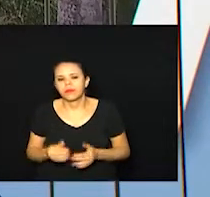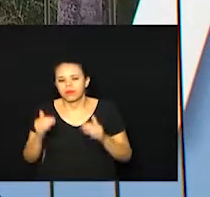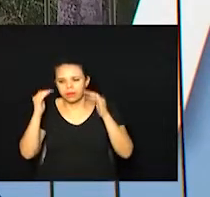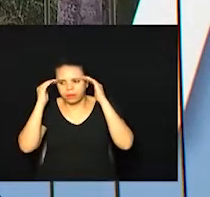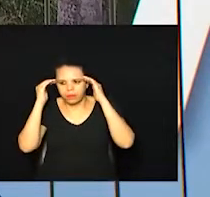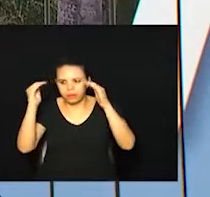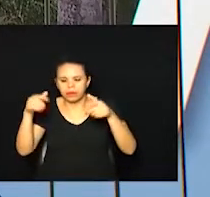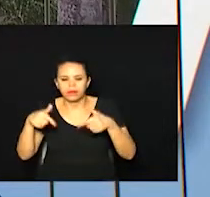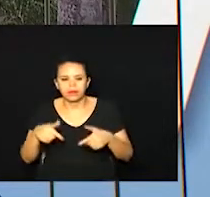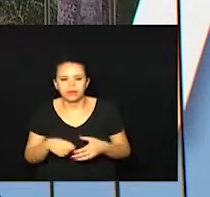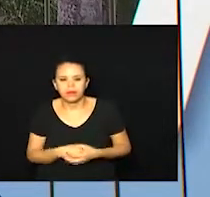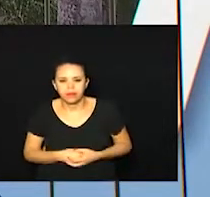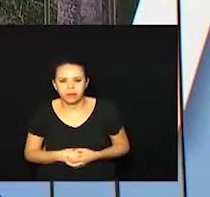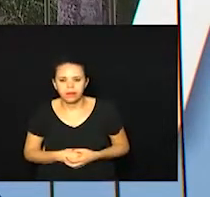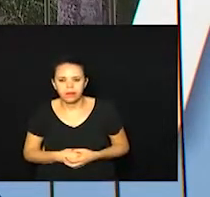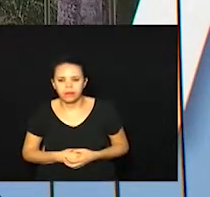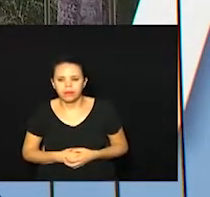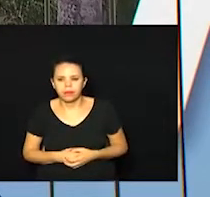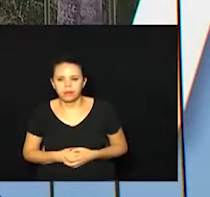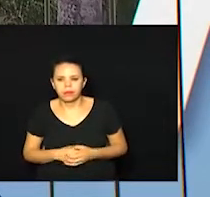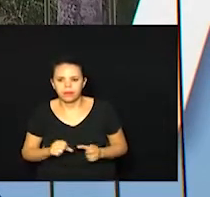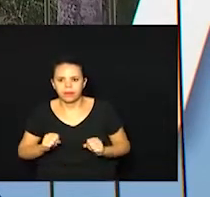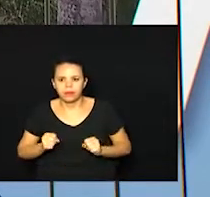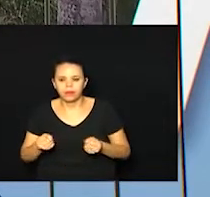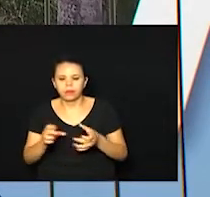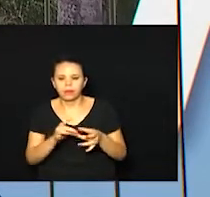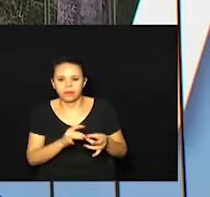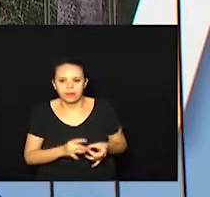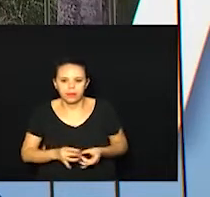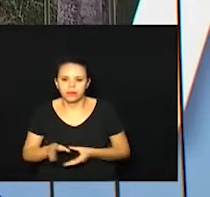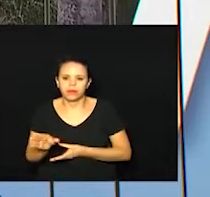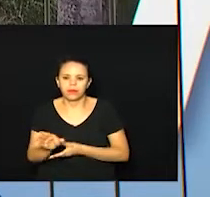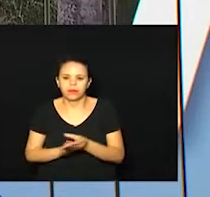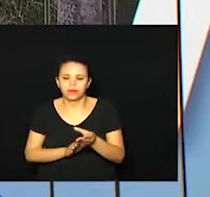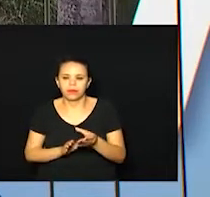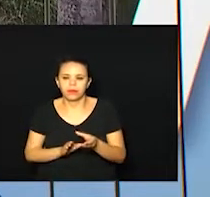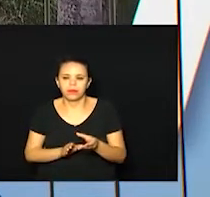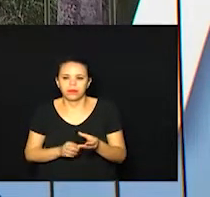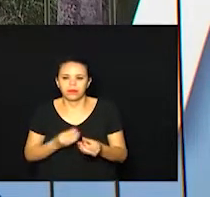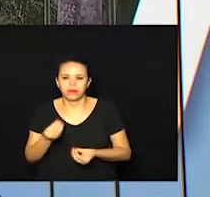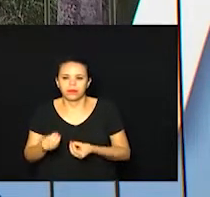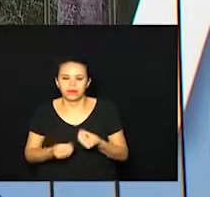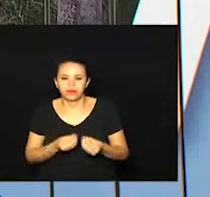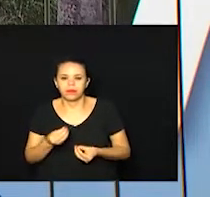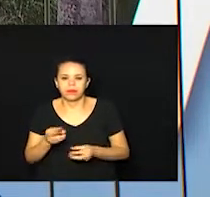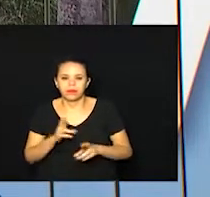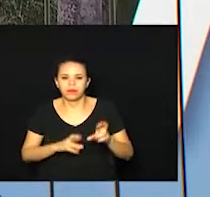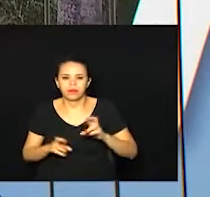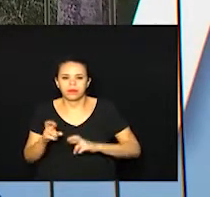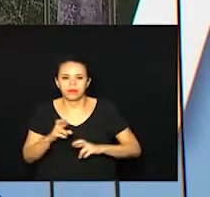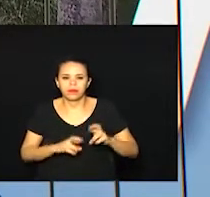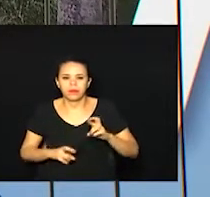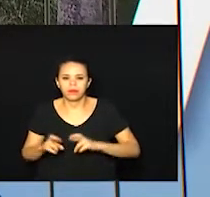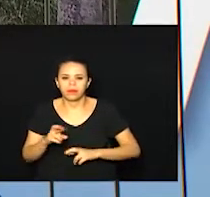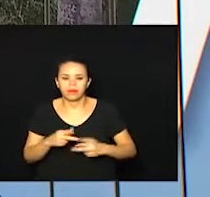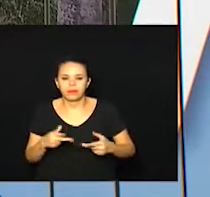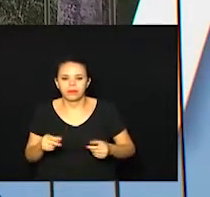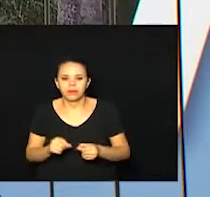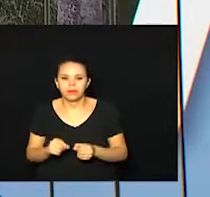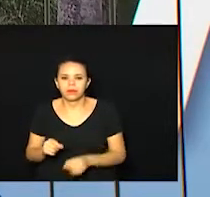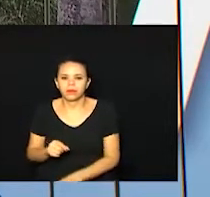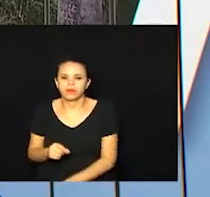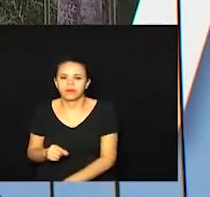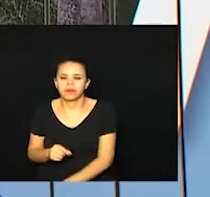nesse trabalho, tanto de fortalecimento do Conselho, como da revisão de demandas que